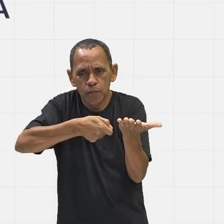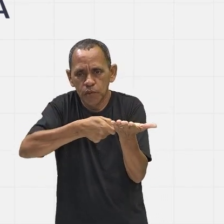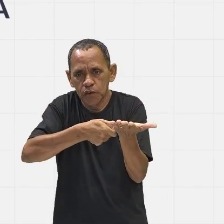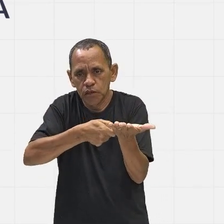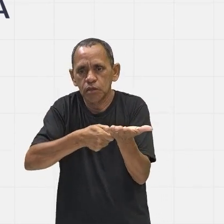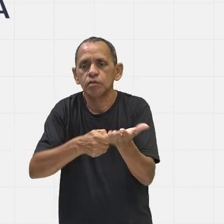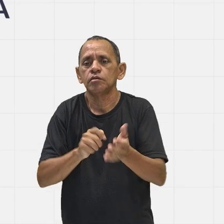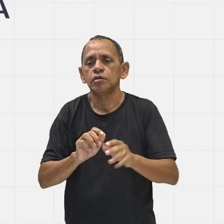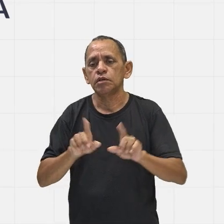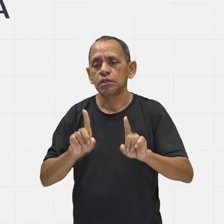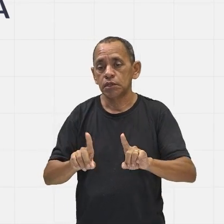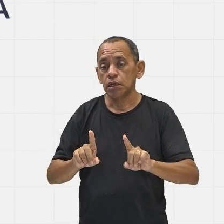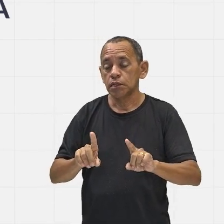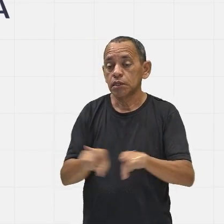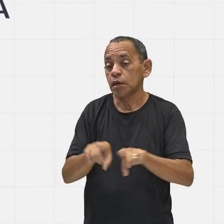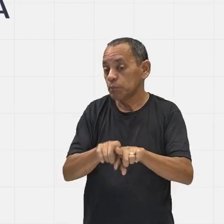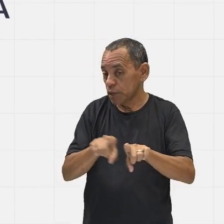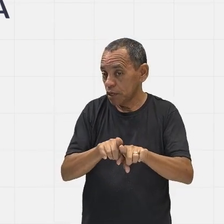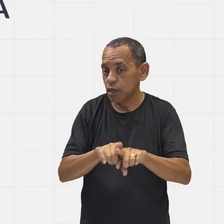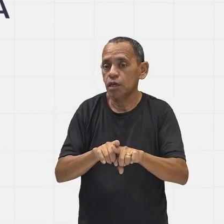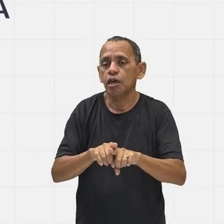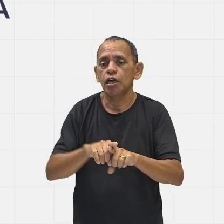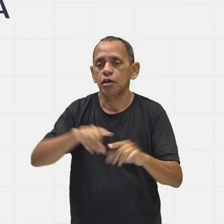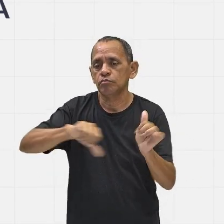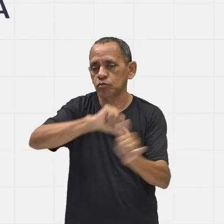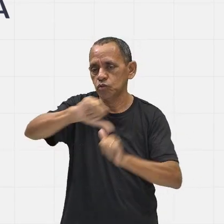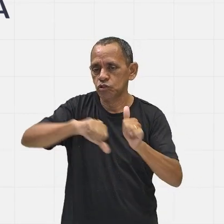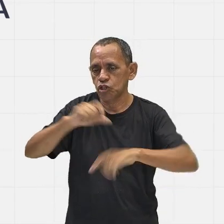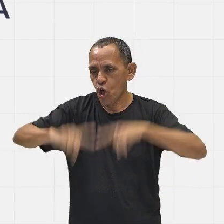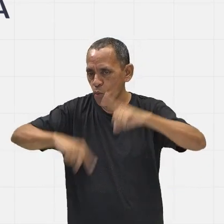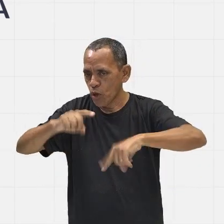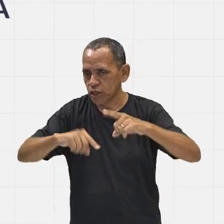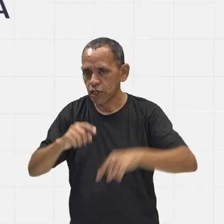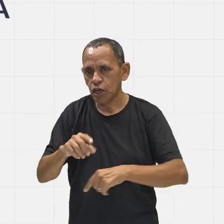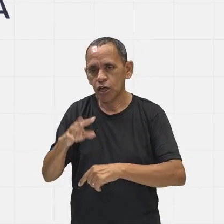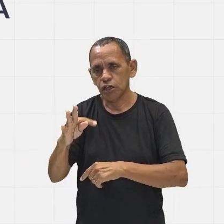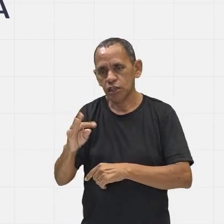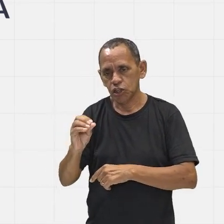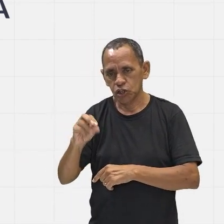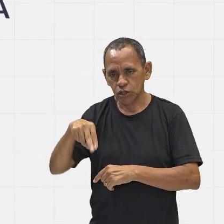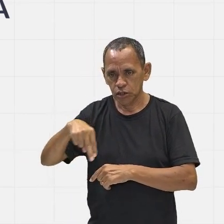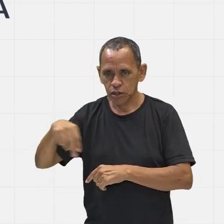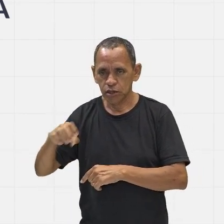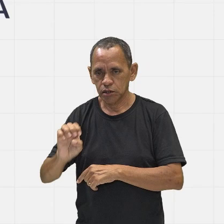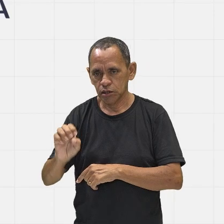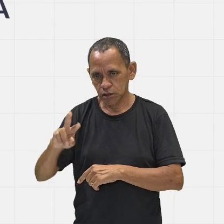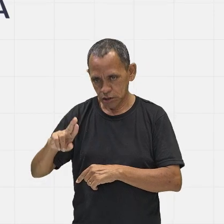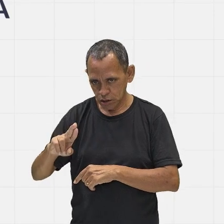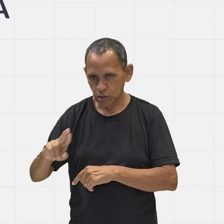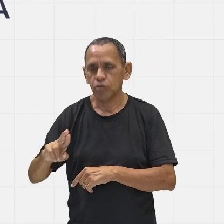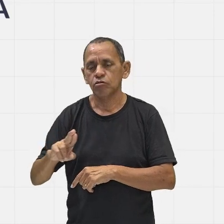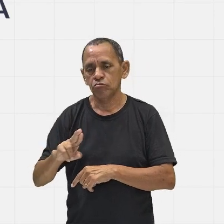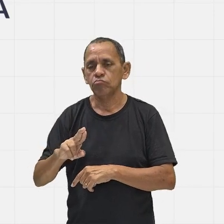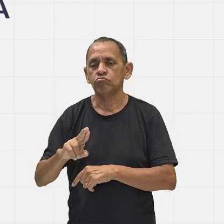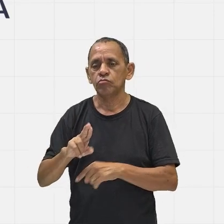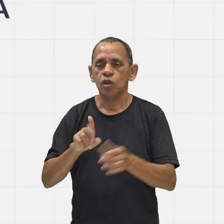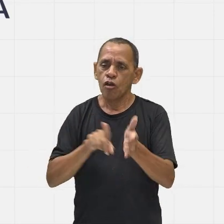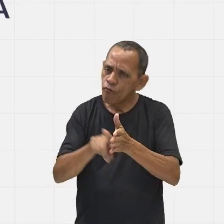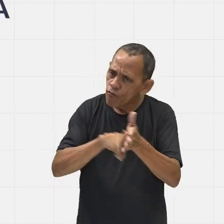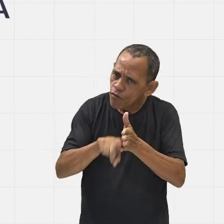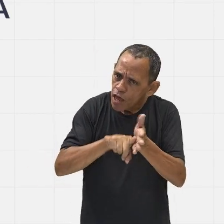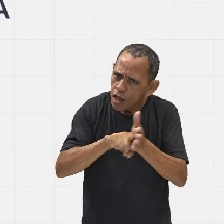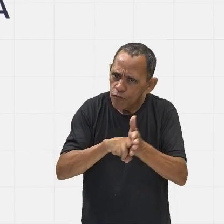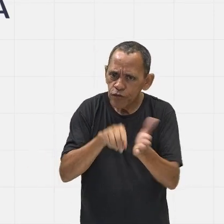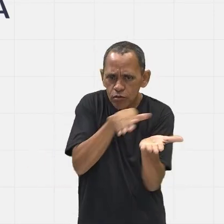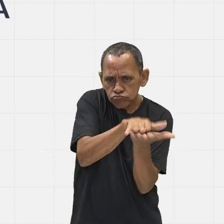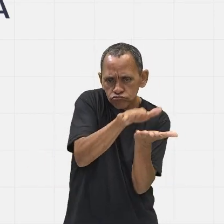dela, né? Quando o senhor abre ela ali para trocar o toner, você consegue visualizar dentro da impressora e ver ali na parte mecânica dela, nas engrenagens,